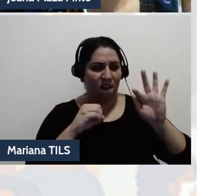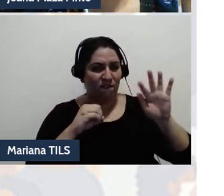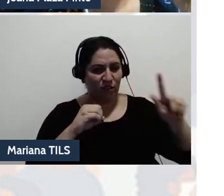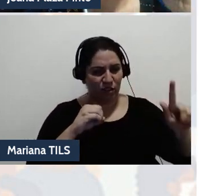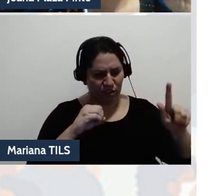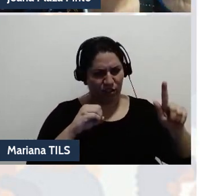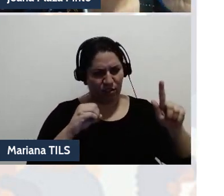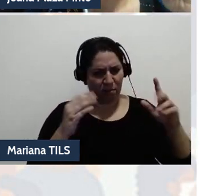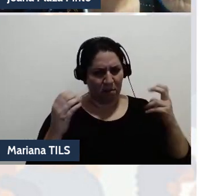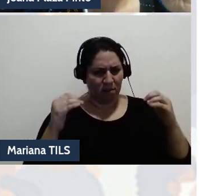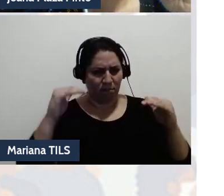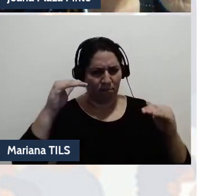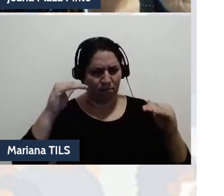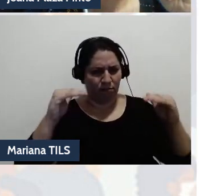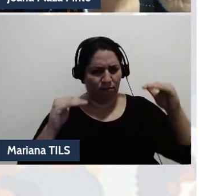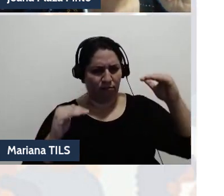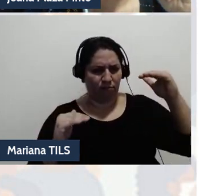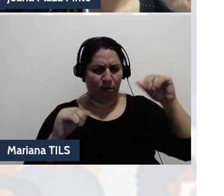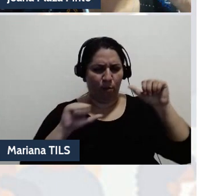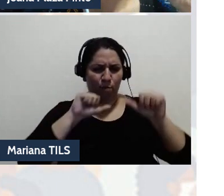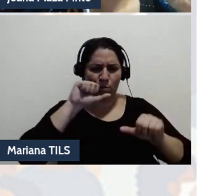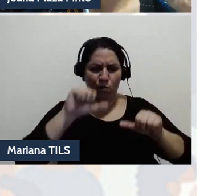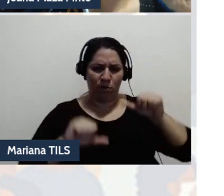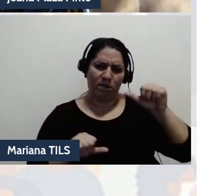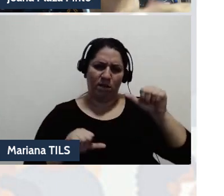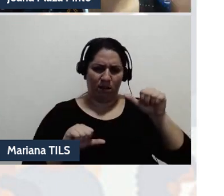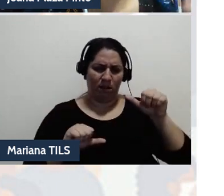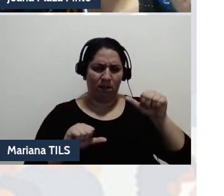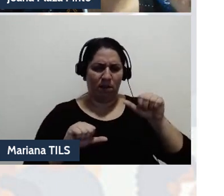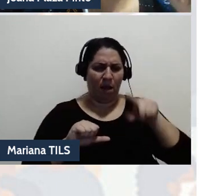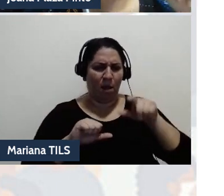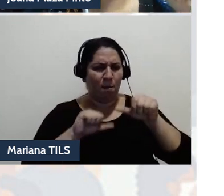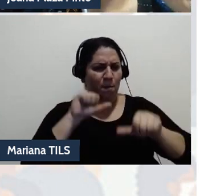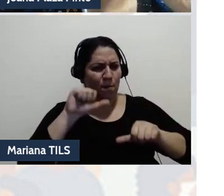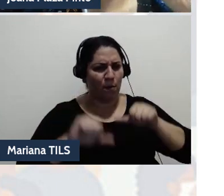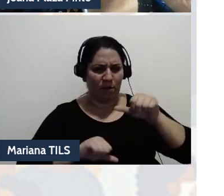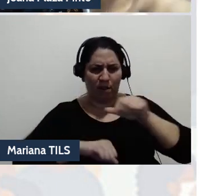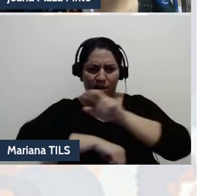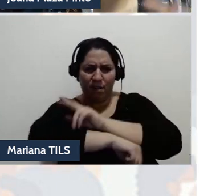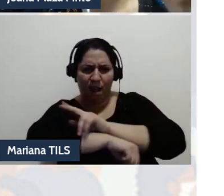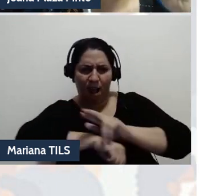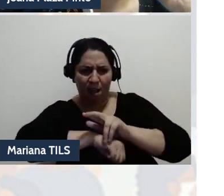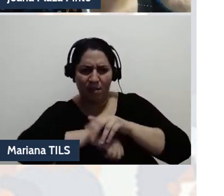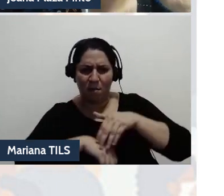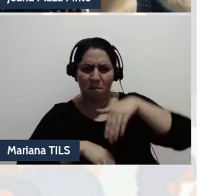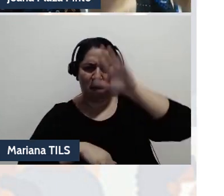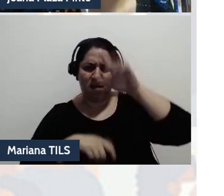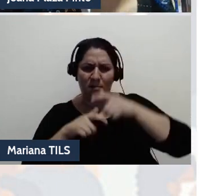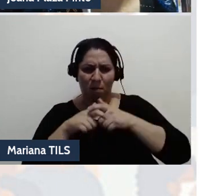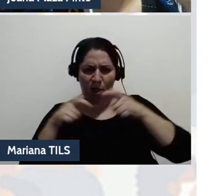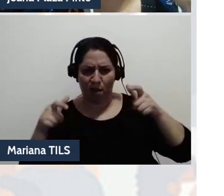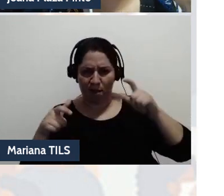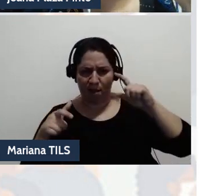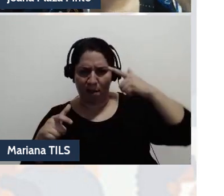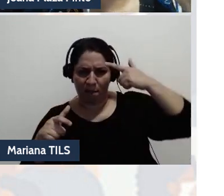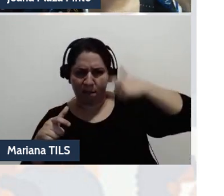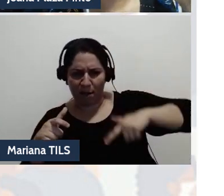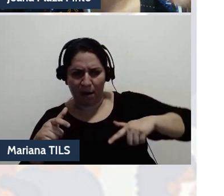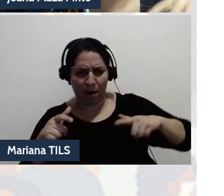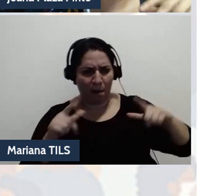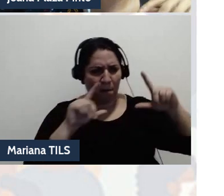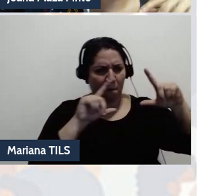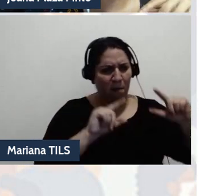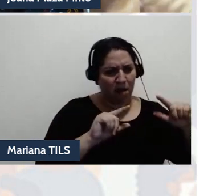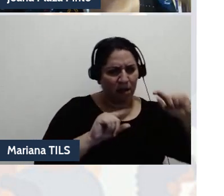eu tenho uma mudança aí demográfica nesse tipo de amostragem que eu estou fazendo, e ela mostra que a conclusão